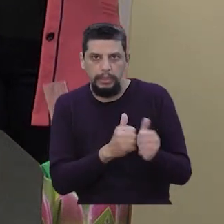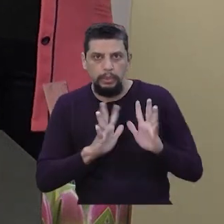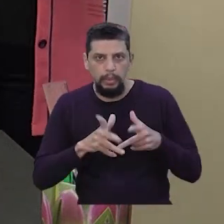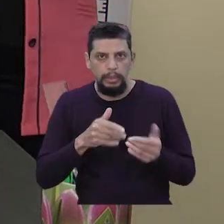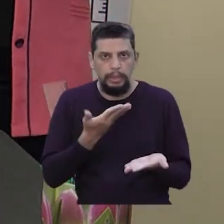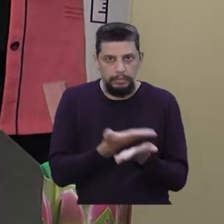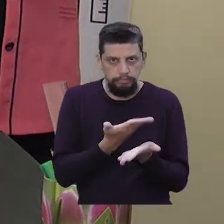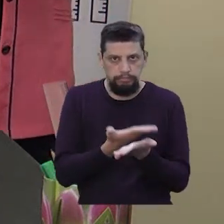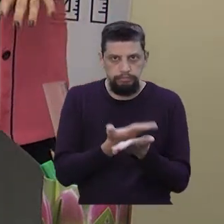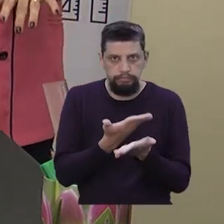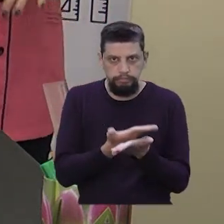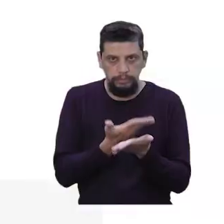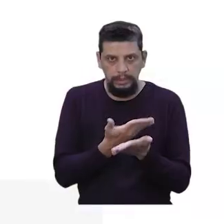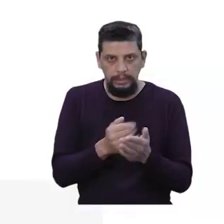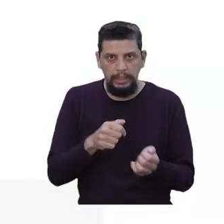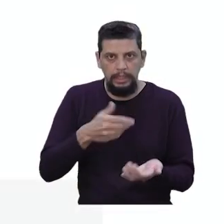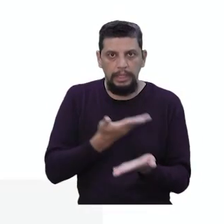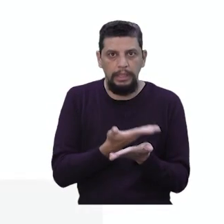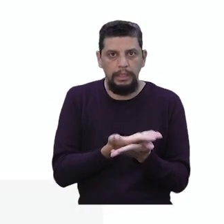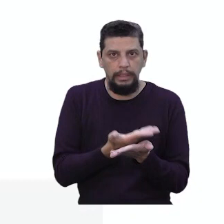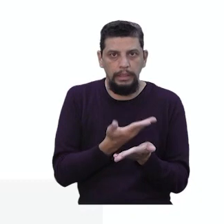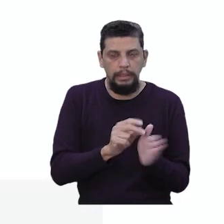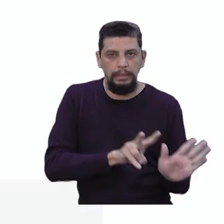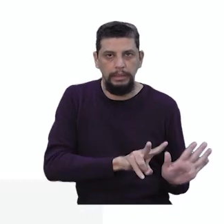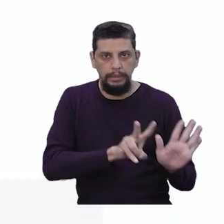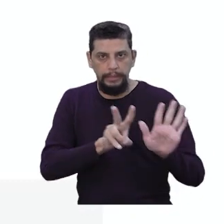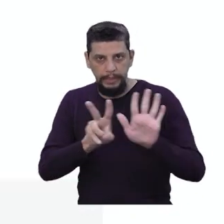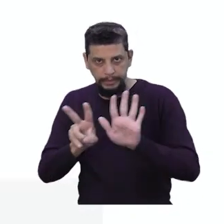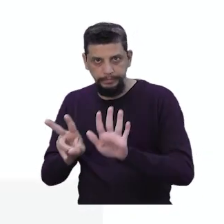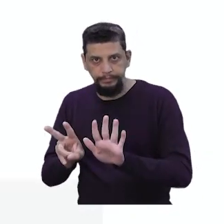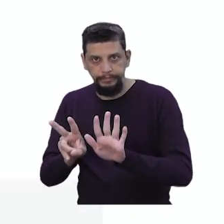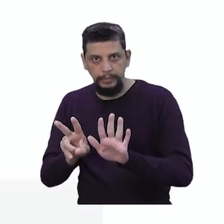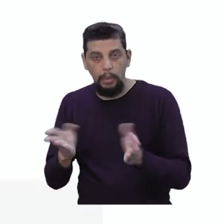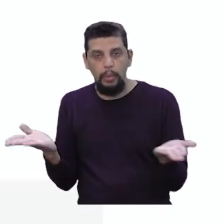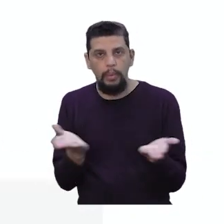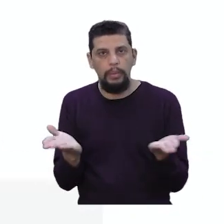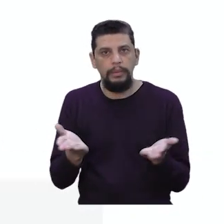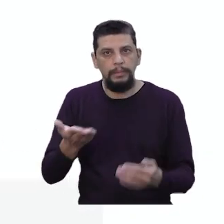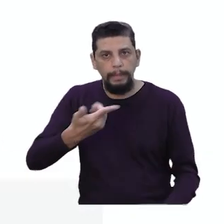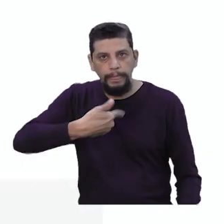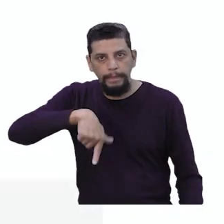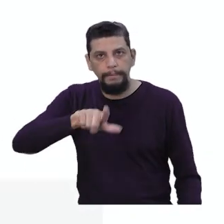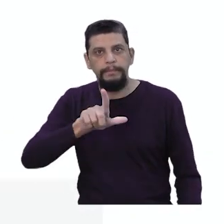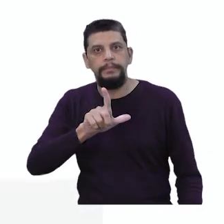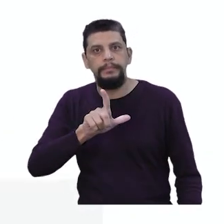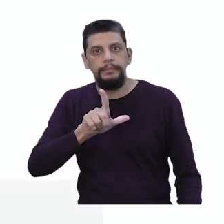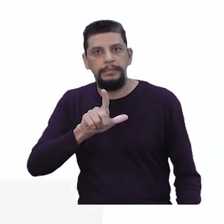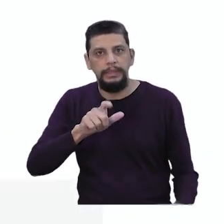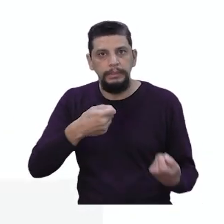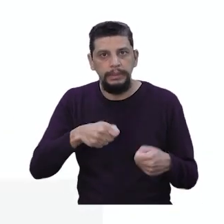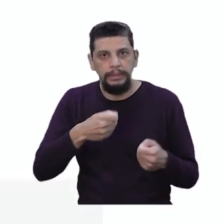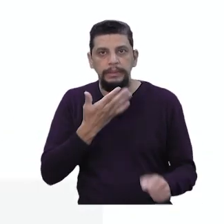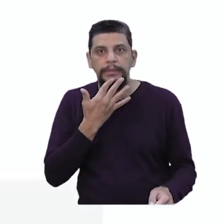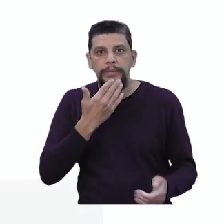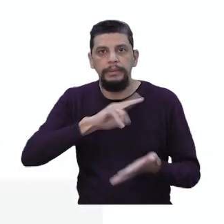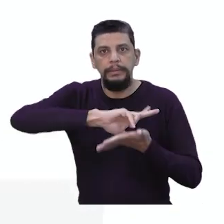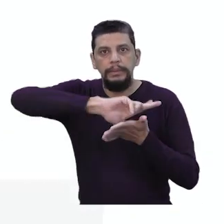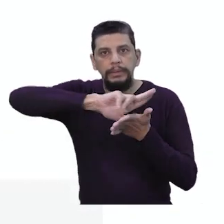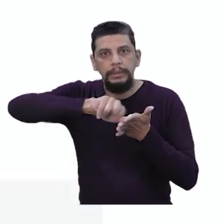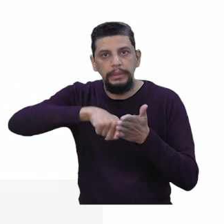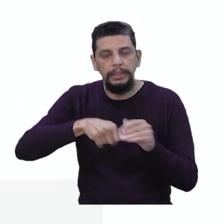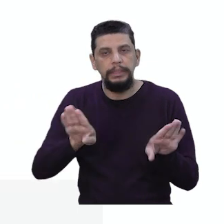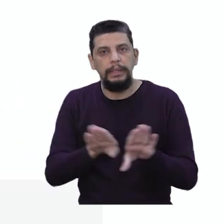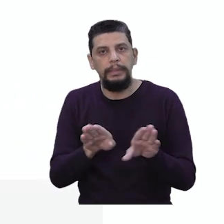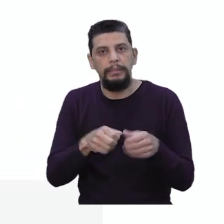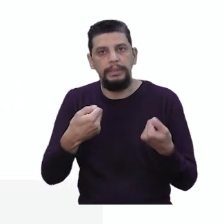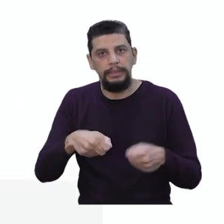em todas as aulas, né? As aulas da semana, nossas aulas. Hoje nós também vamos precisar do lápis de cor